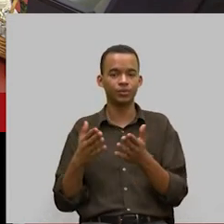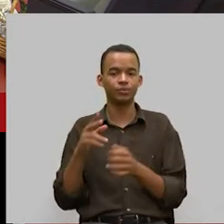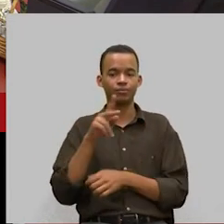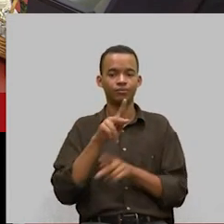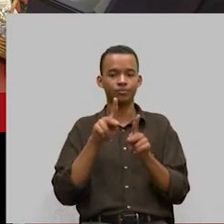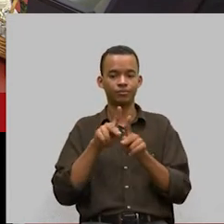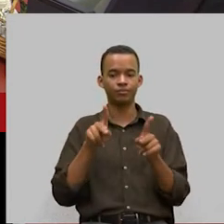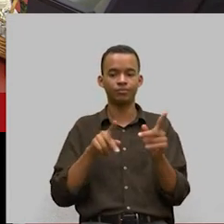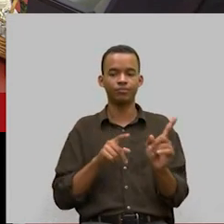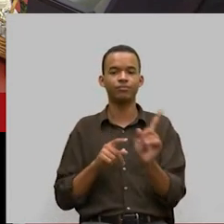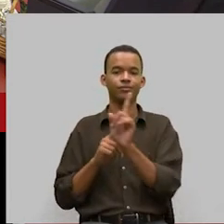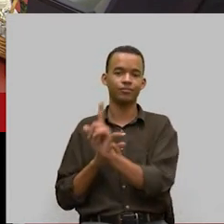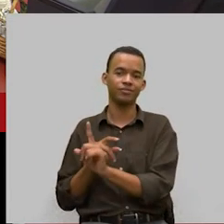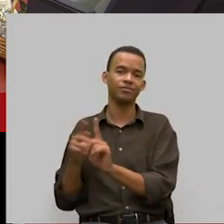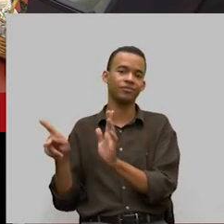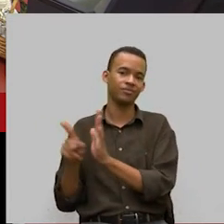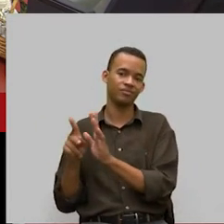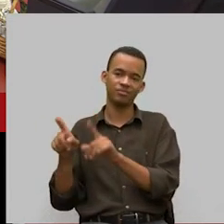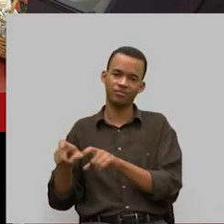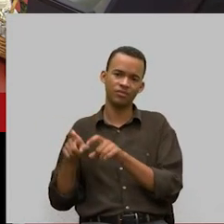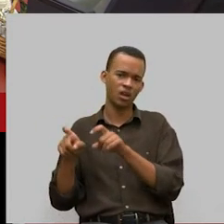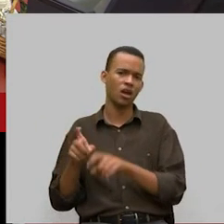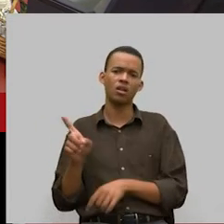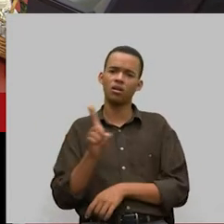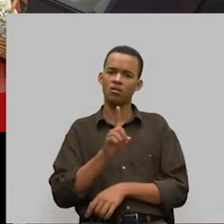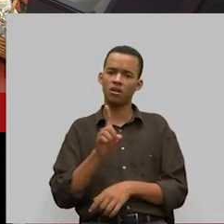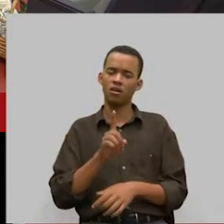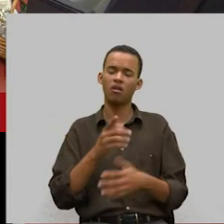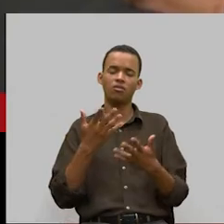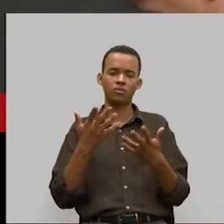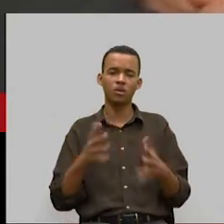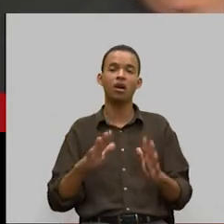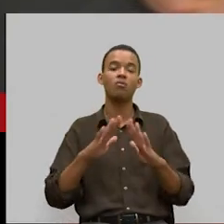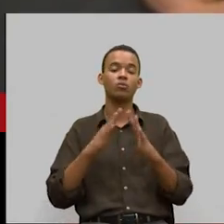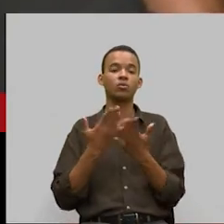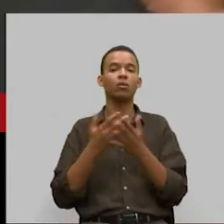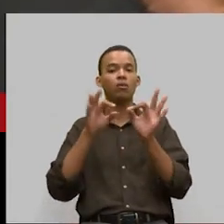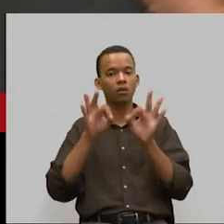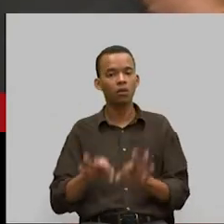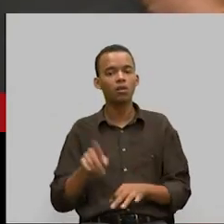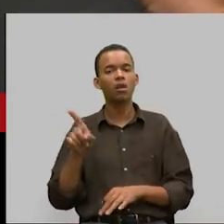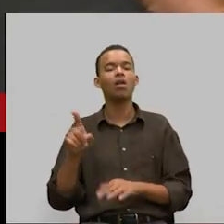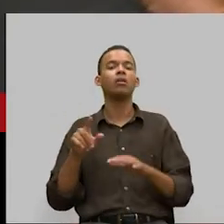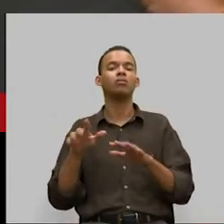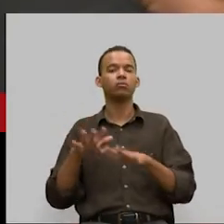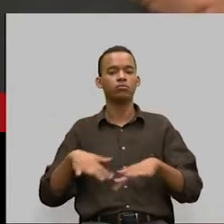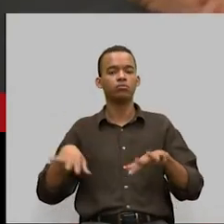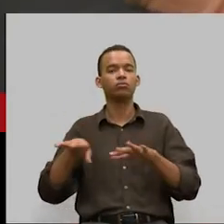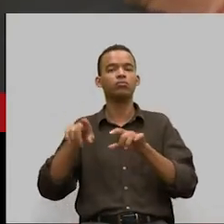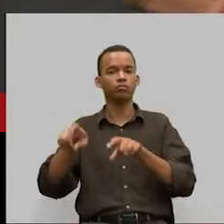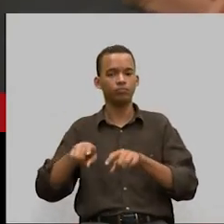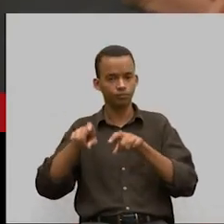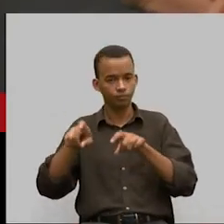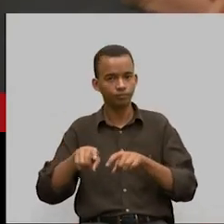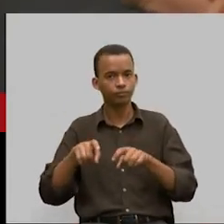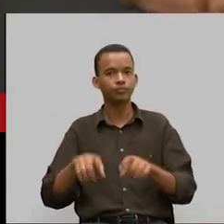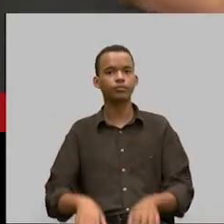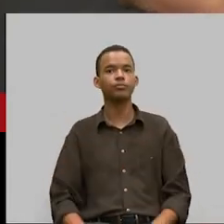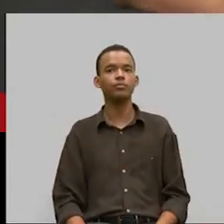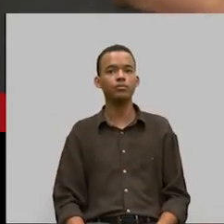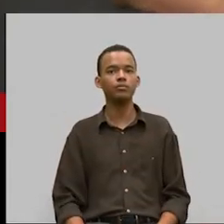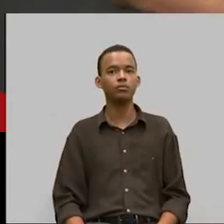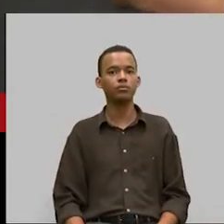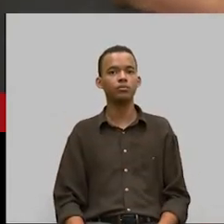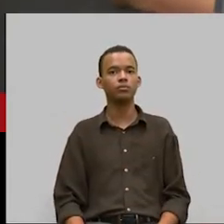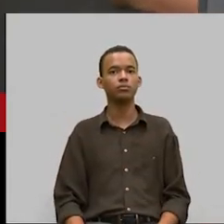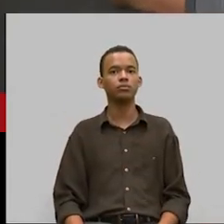Escolinha do campo nós não queremos isso nós queremos escolas no campo né E aí eu fico pensando se